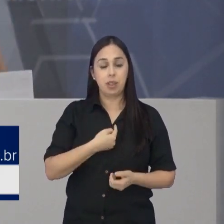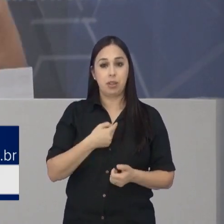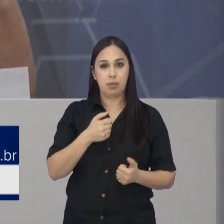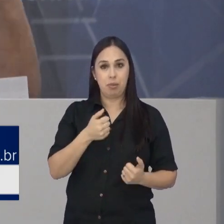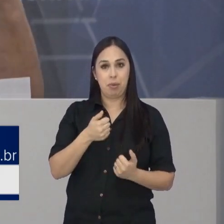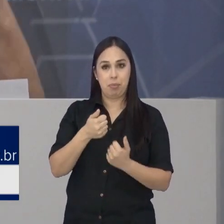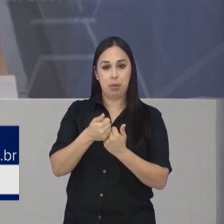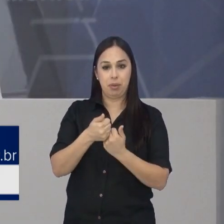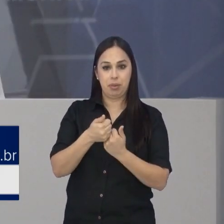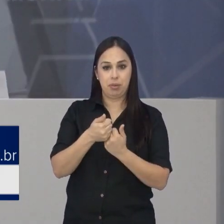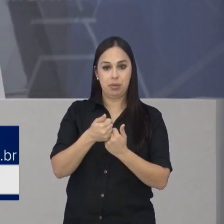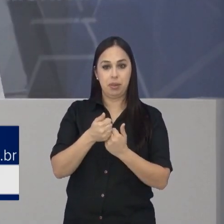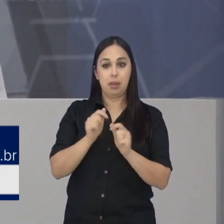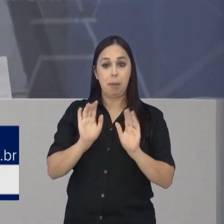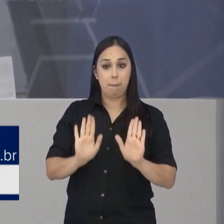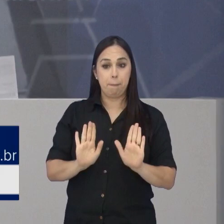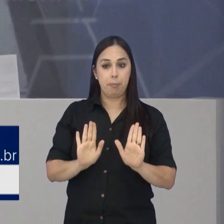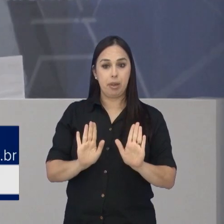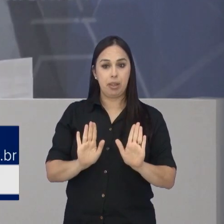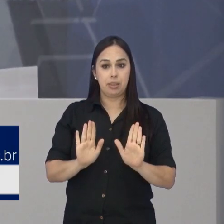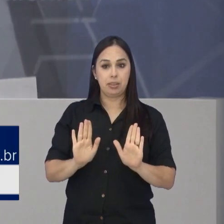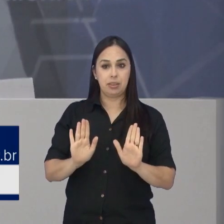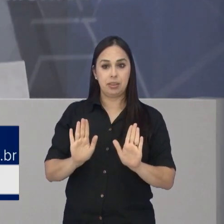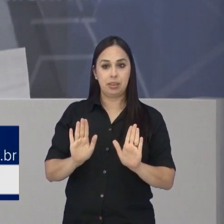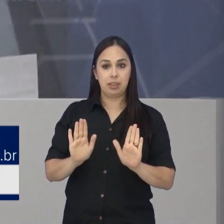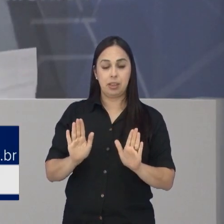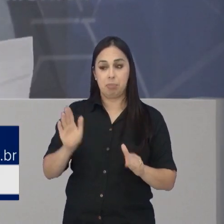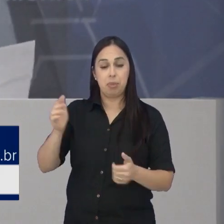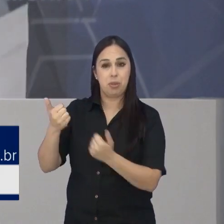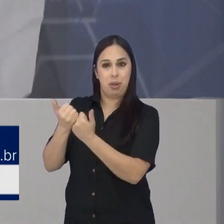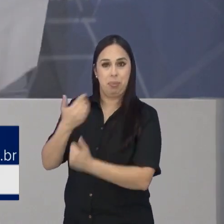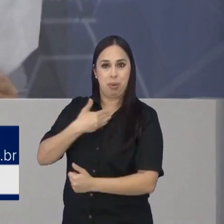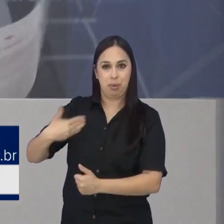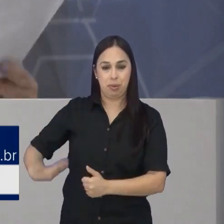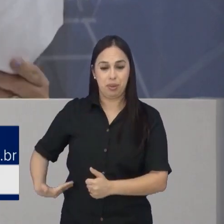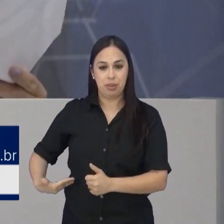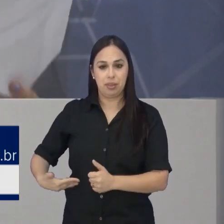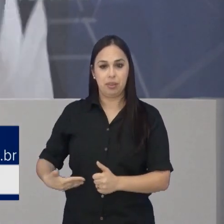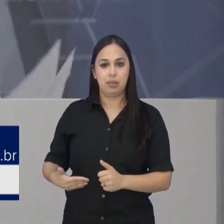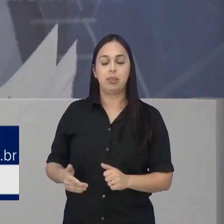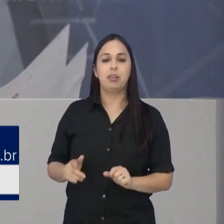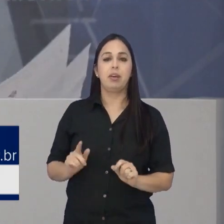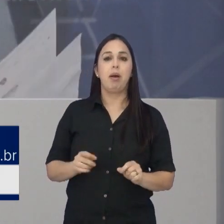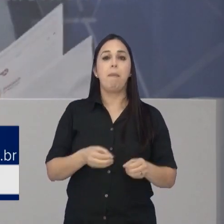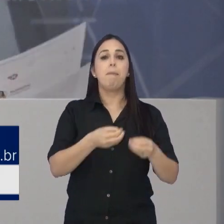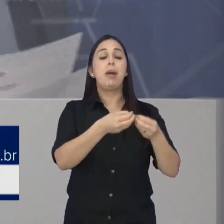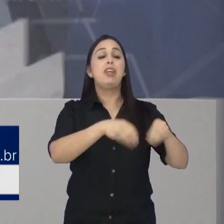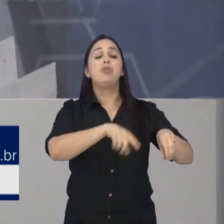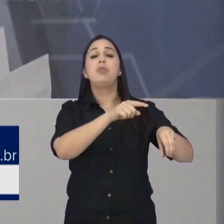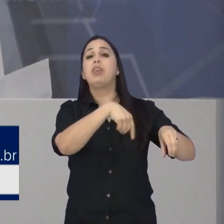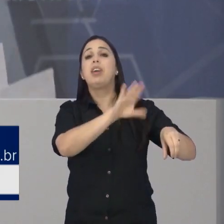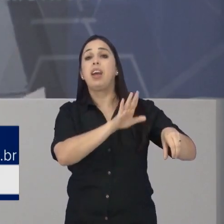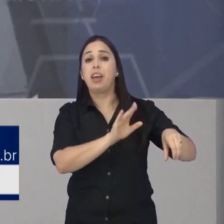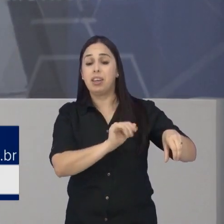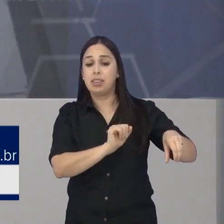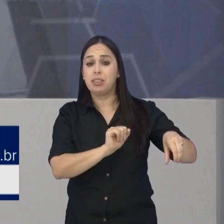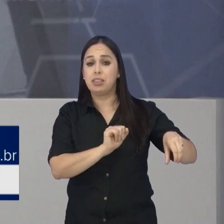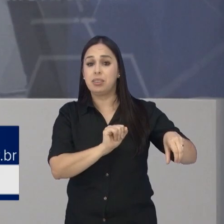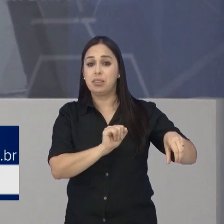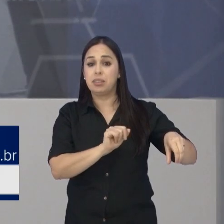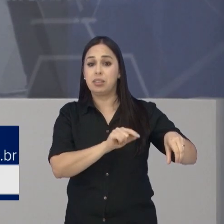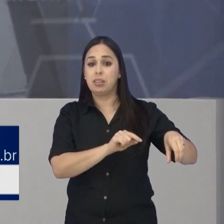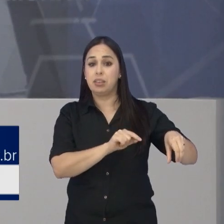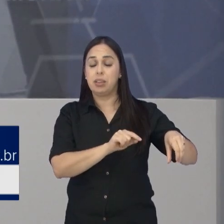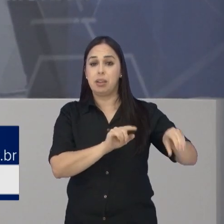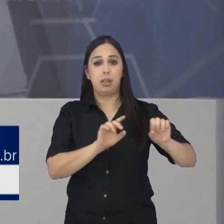apoiar, mas fundamentalmente quem é do governo, que quem está sendo prejudicado com esse aumento e que não está